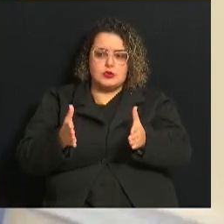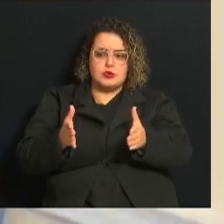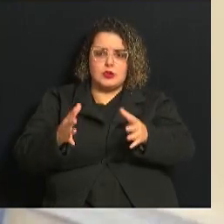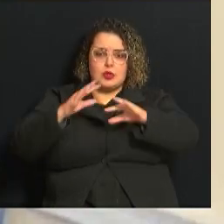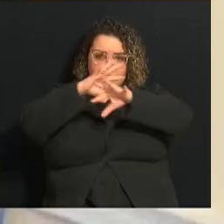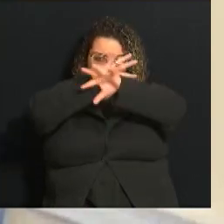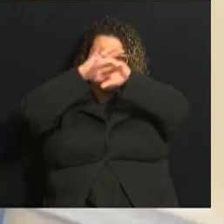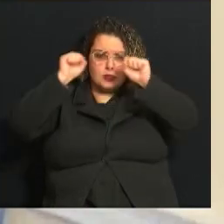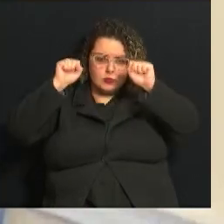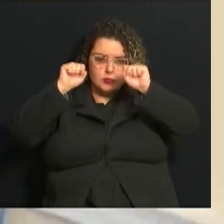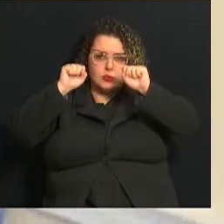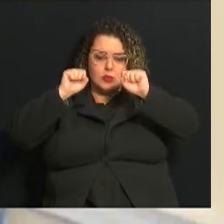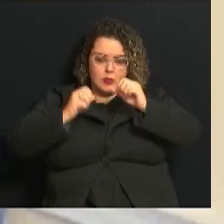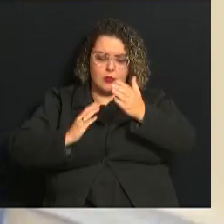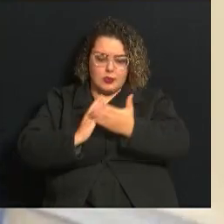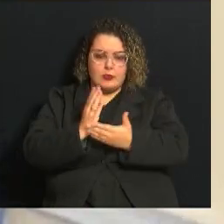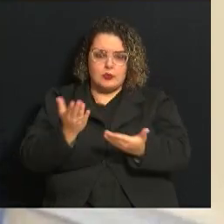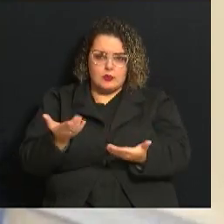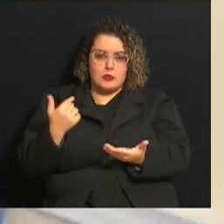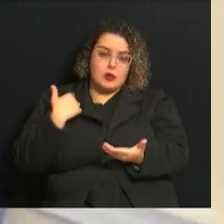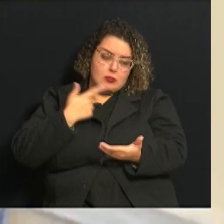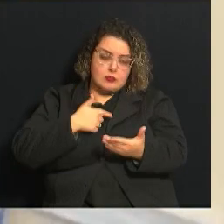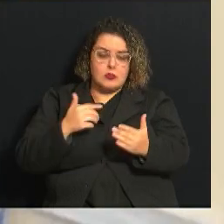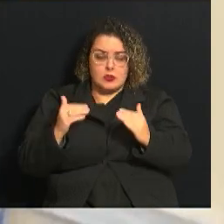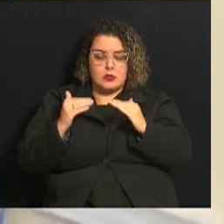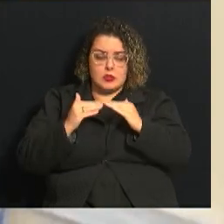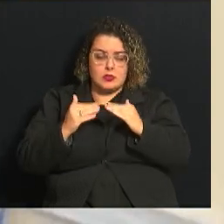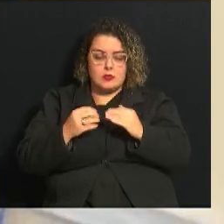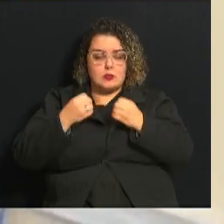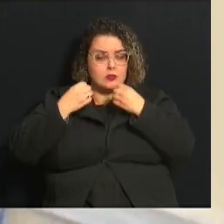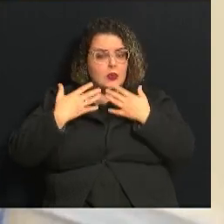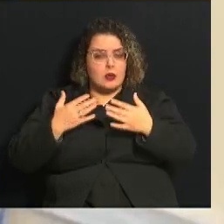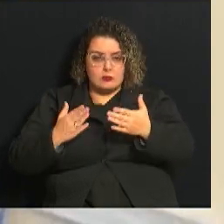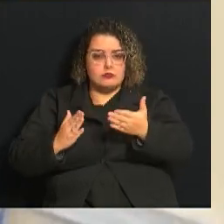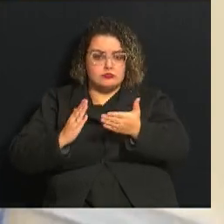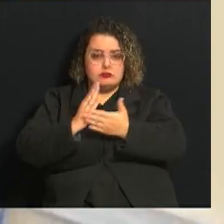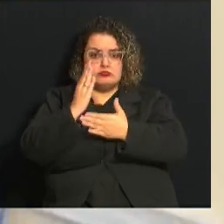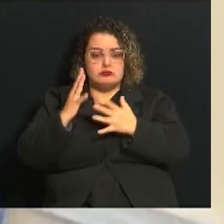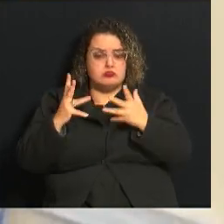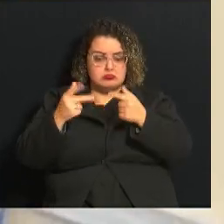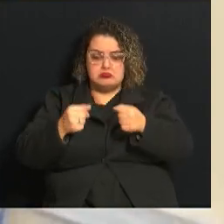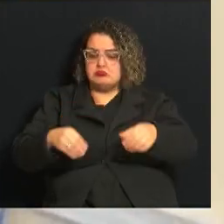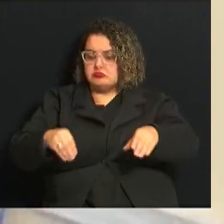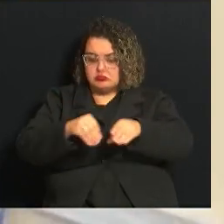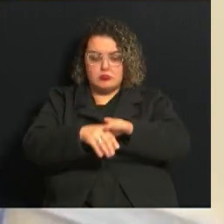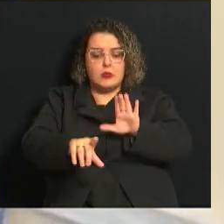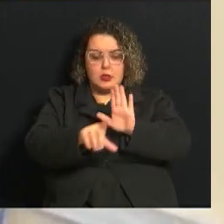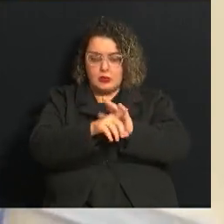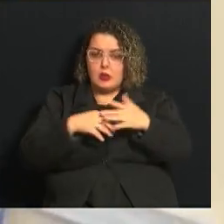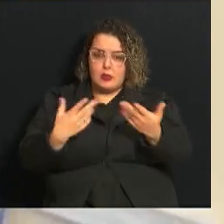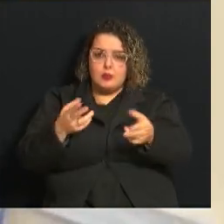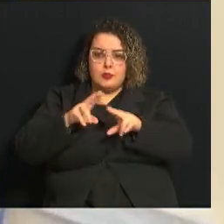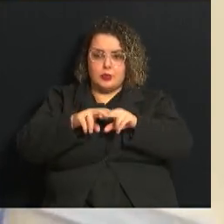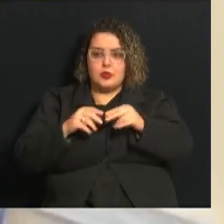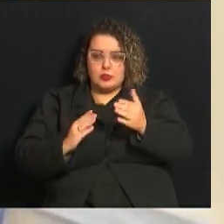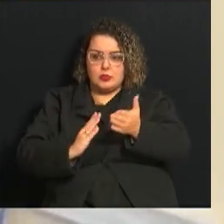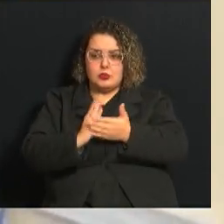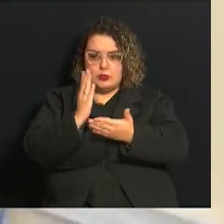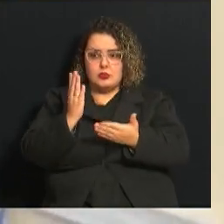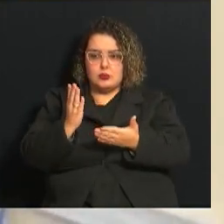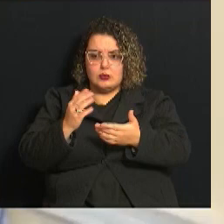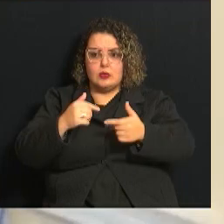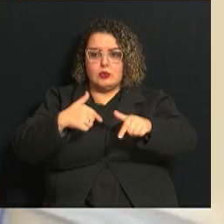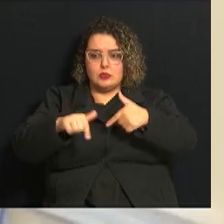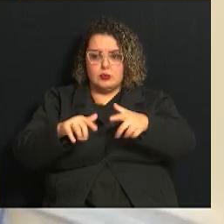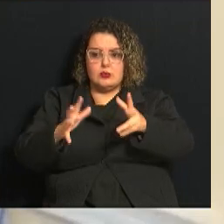resultado e nós da comissão também acha hambúrguer em aprovar acho que tá dentro do da legalidade então por isso vai ser aprovado trabalho em conjunto